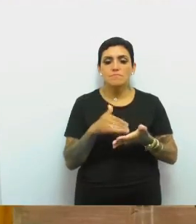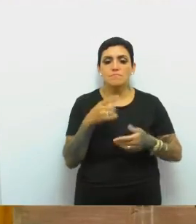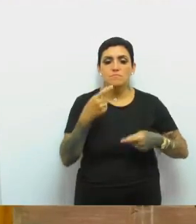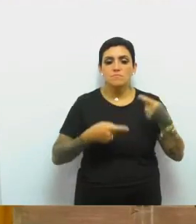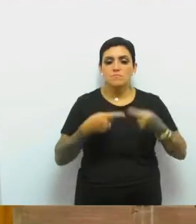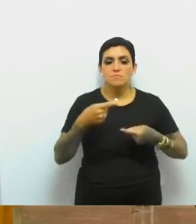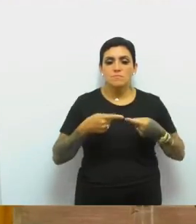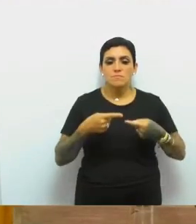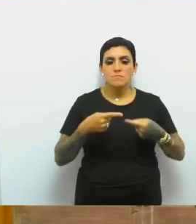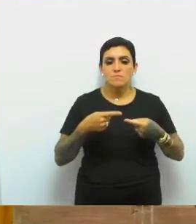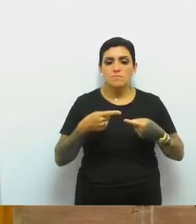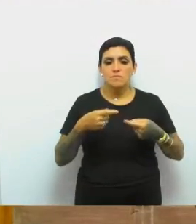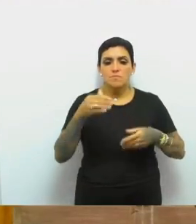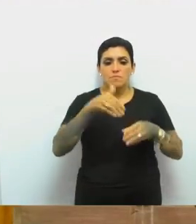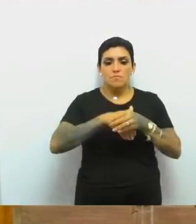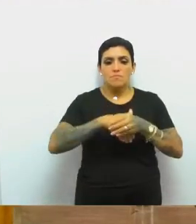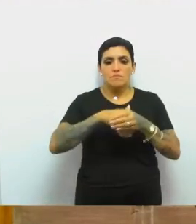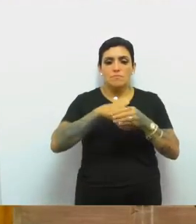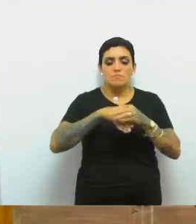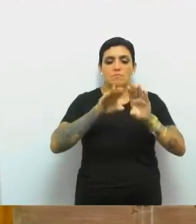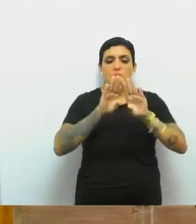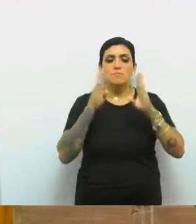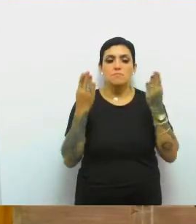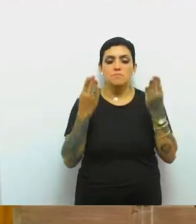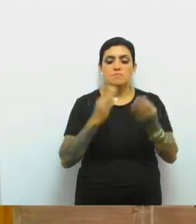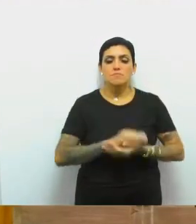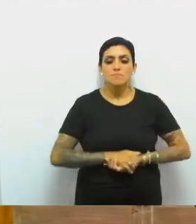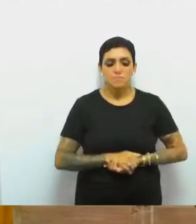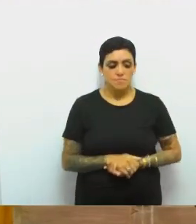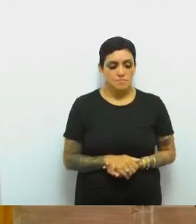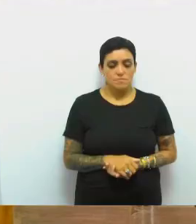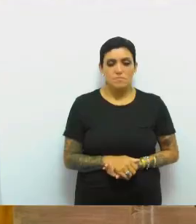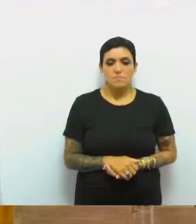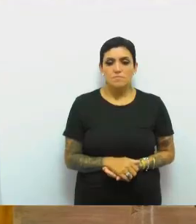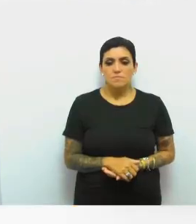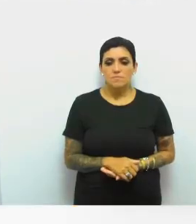discussão, em votação, votação aberta.